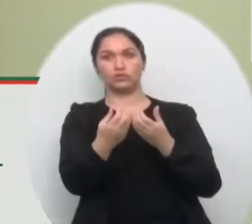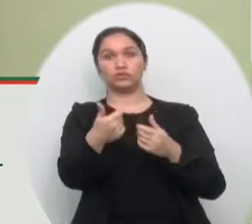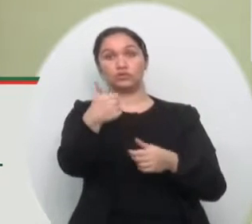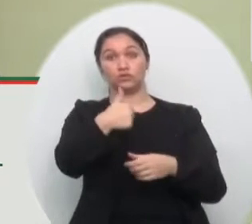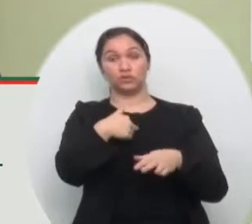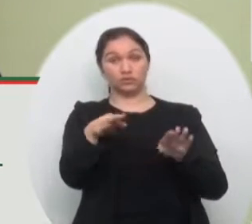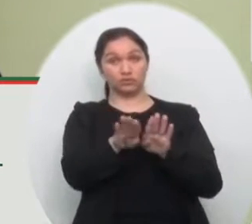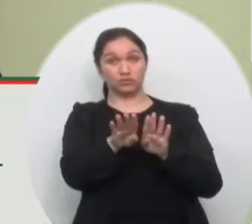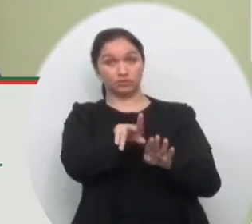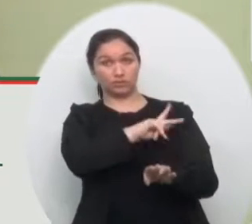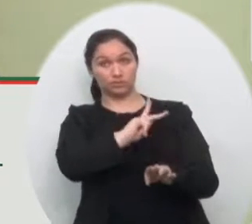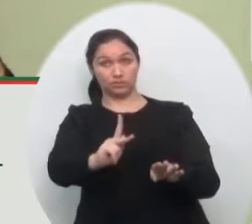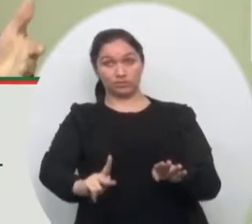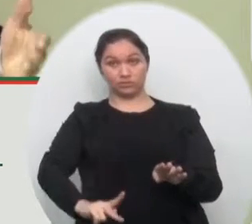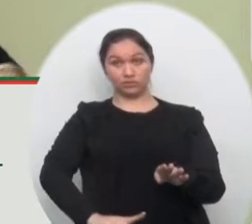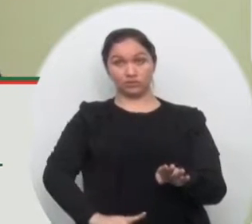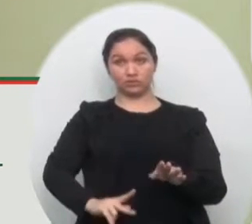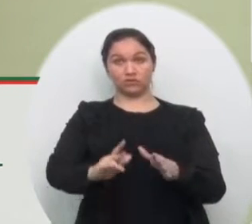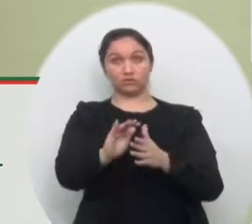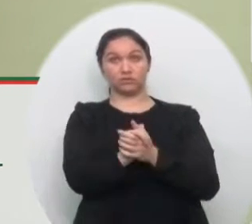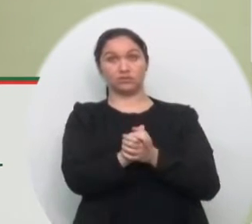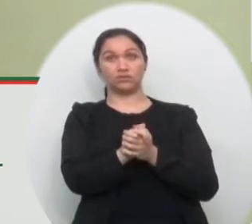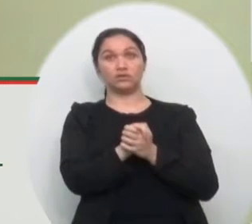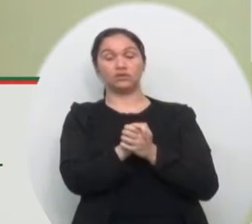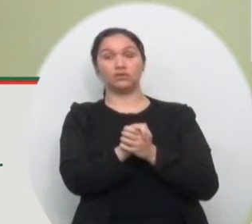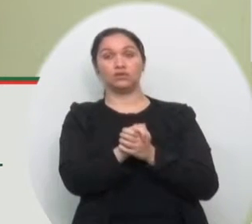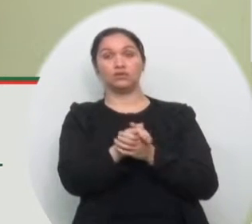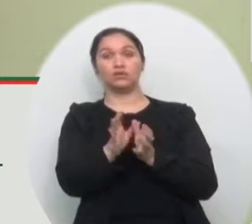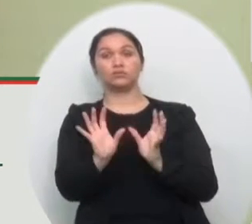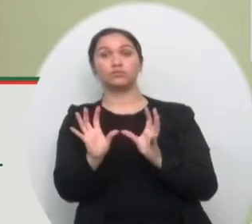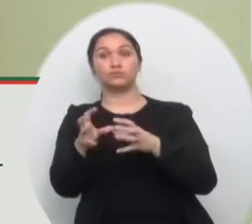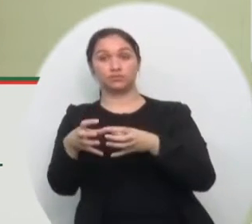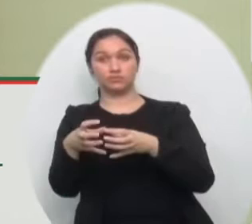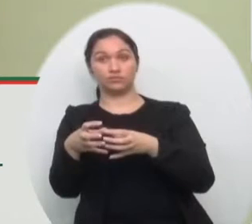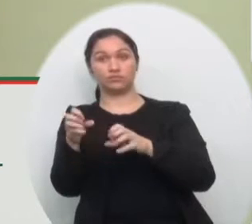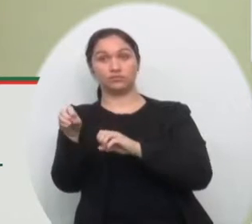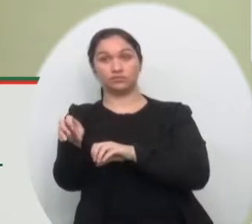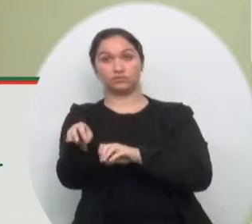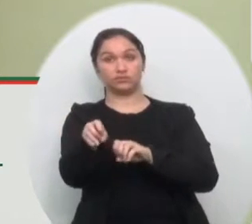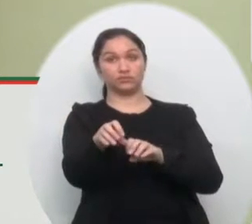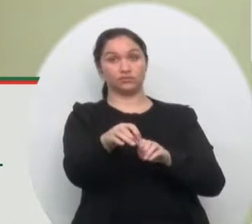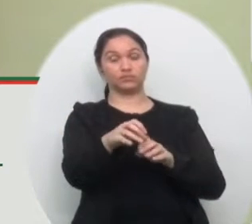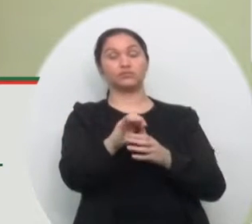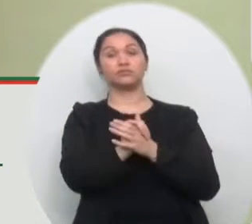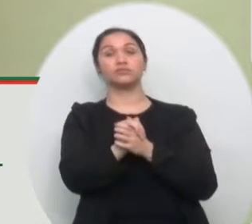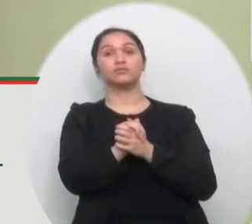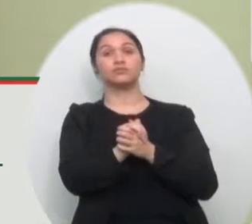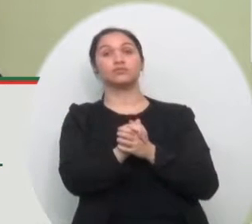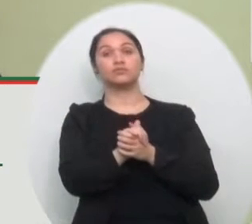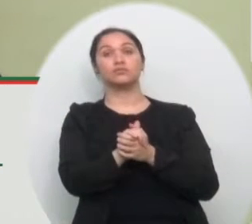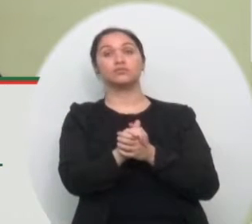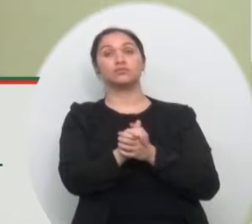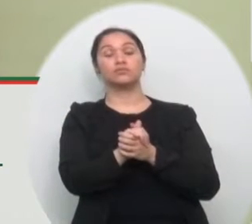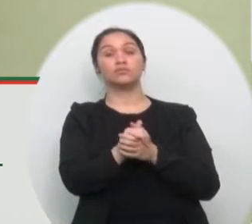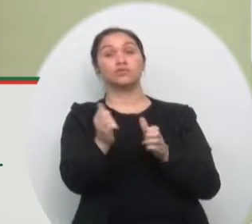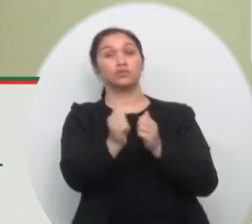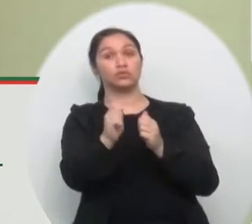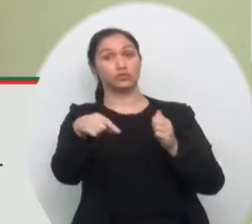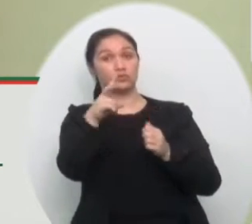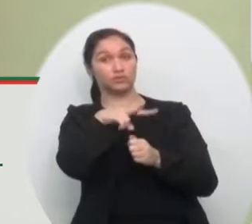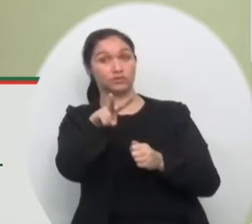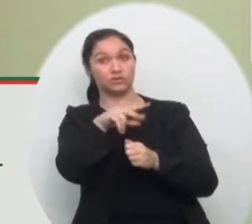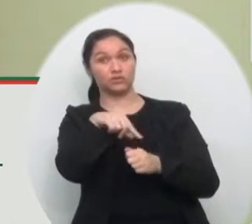também faz parte do meio ambiente, com o vereador Tita, a vereadora Giovana, vereador Pastor Jair. Vereador Paulo, Vossa Excelência